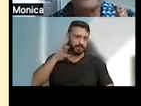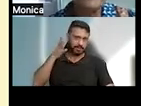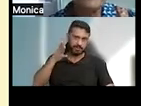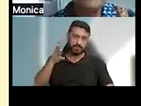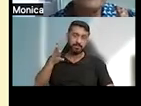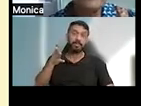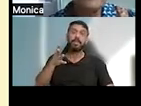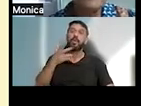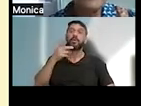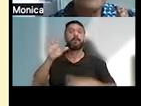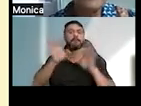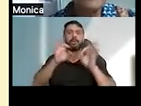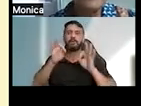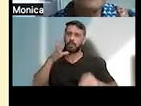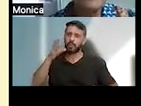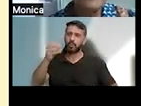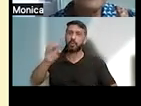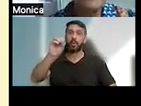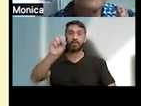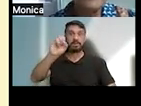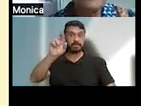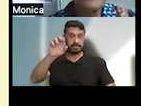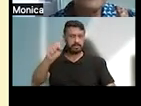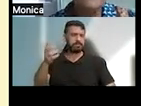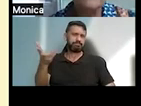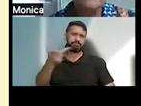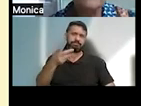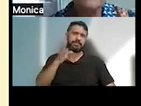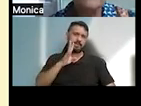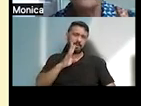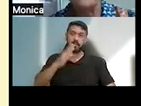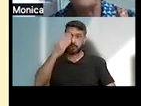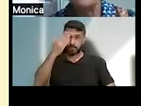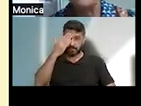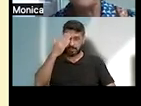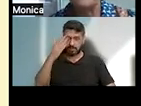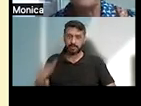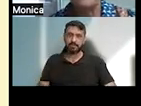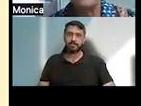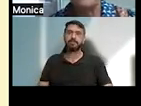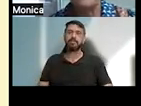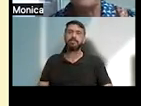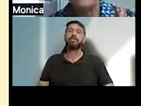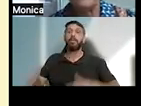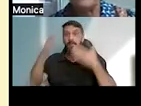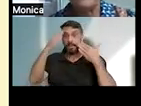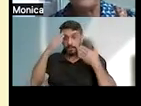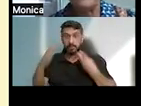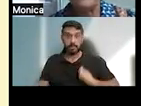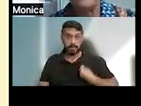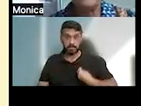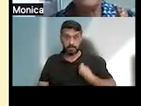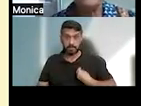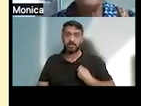esse projeto todo da Osiris muito legal. Muito obrigada mesmo. Obrigada a todos que participaram do